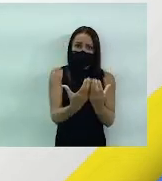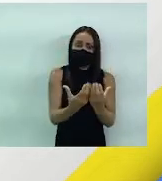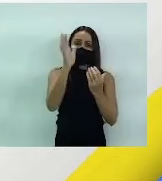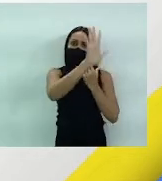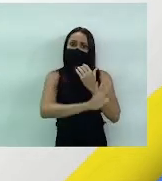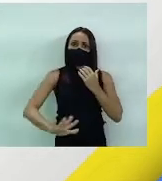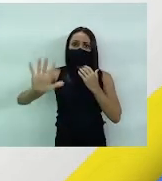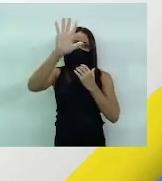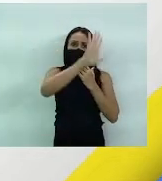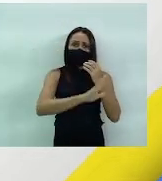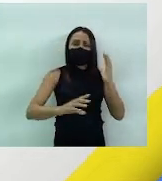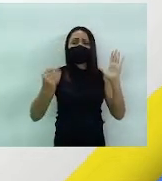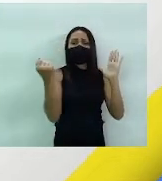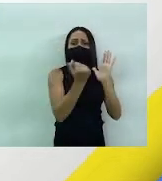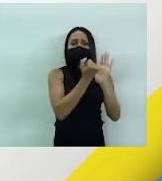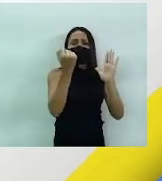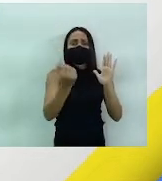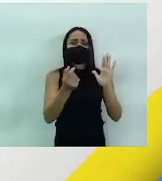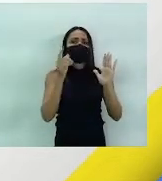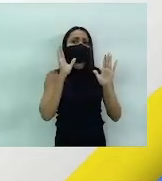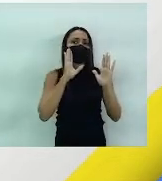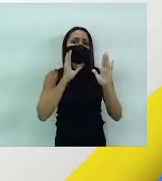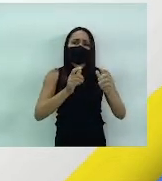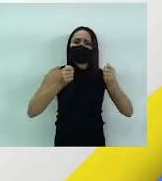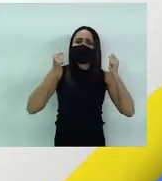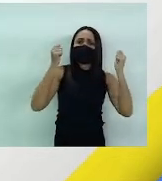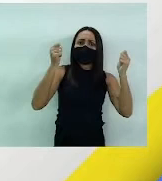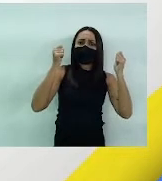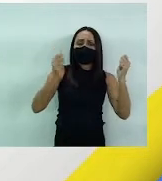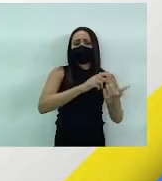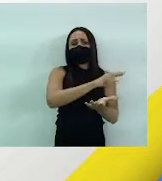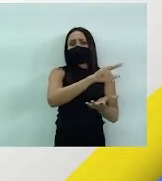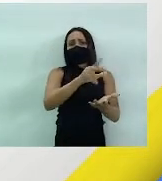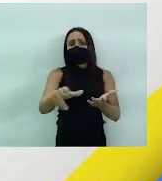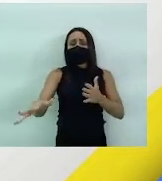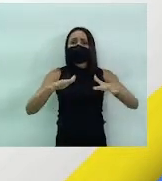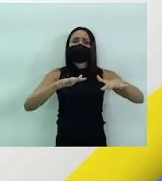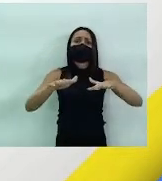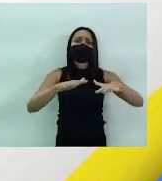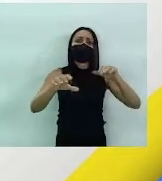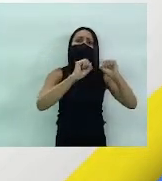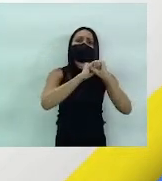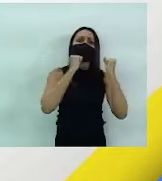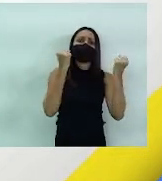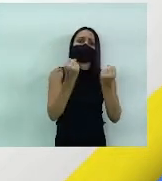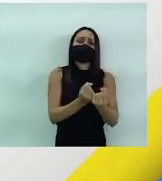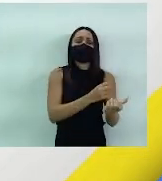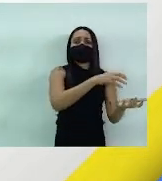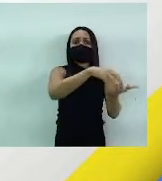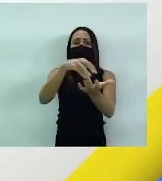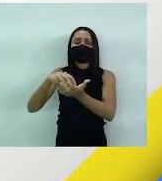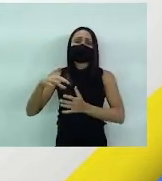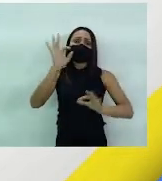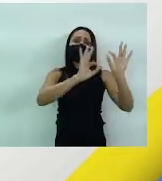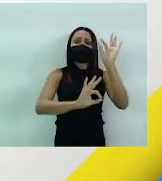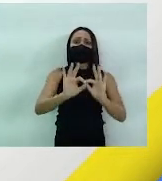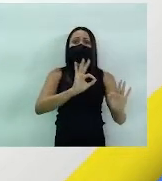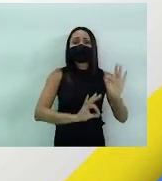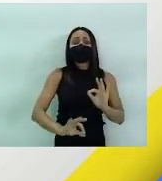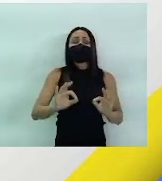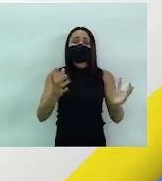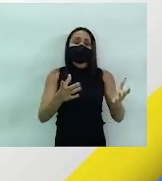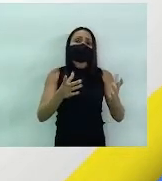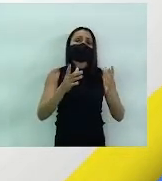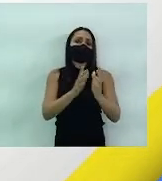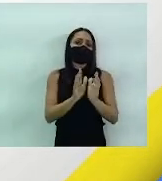um marco legal que reuniu reivindicações de diversos movimentos sociais e setores organizados que trabalham em